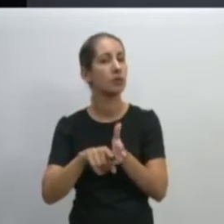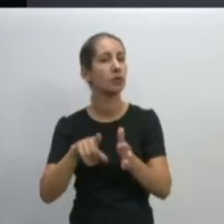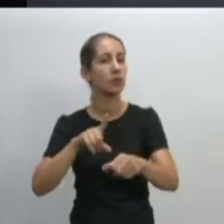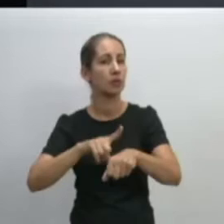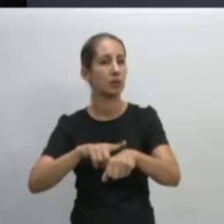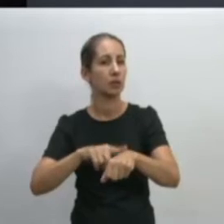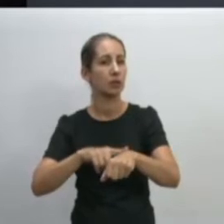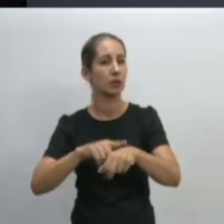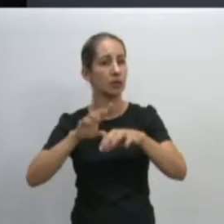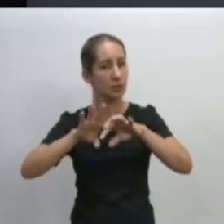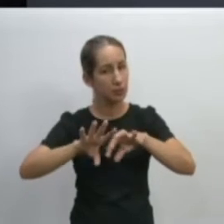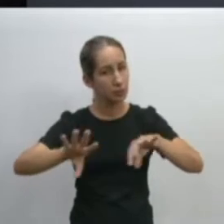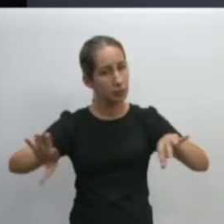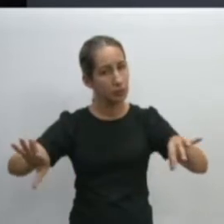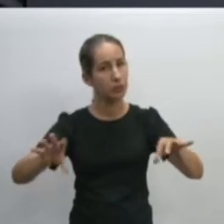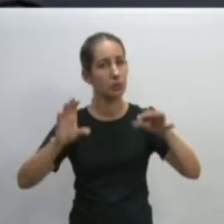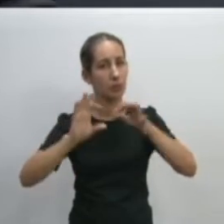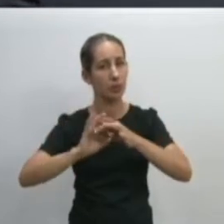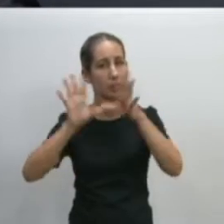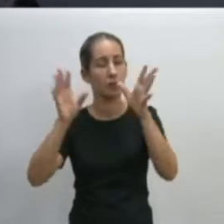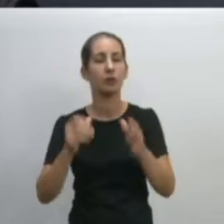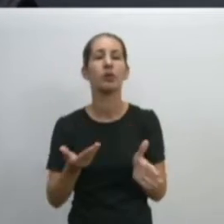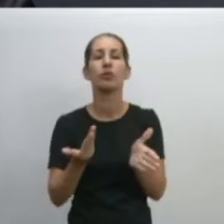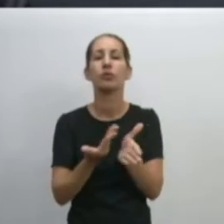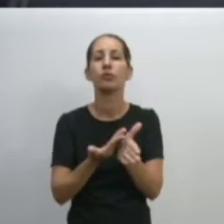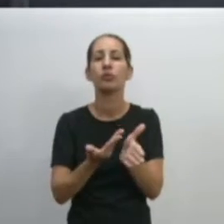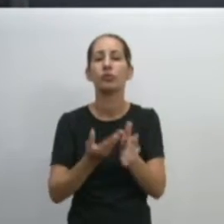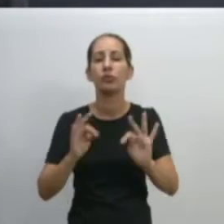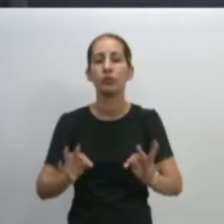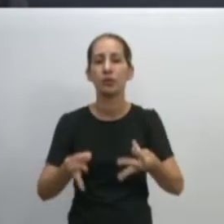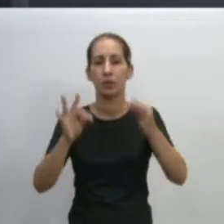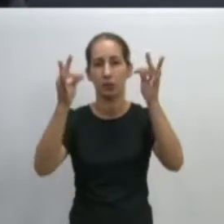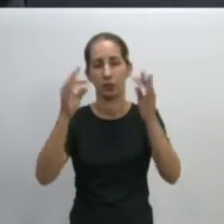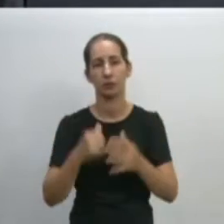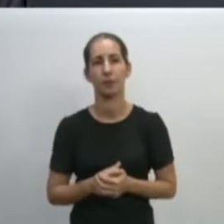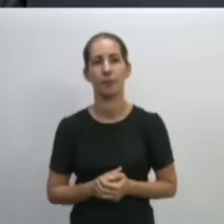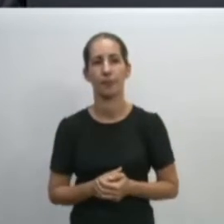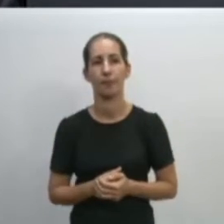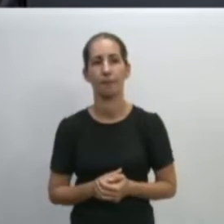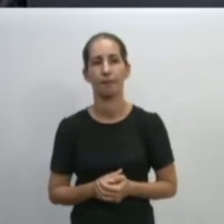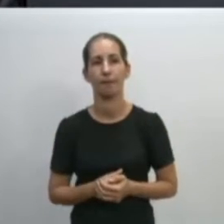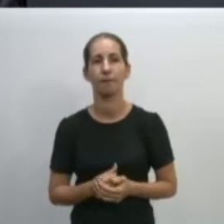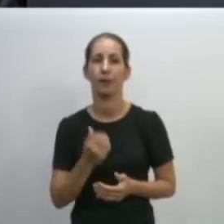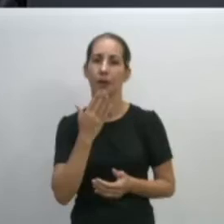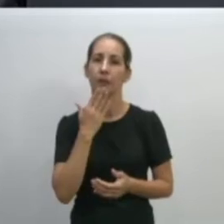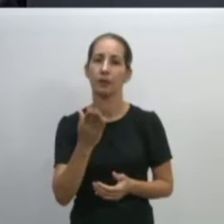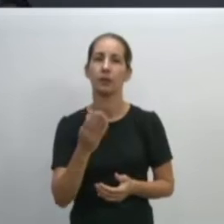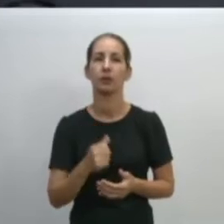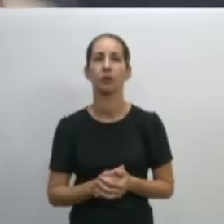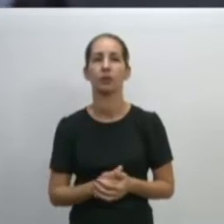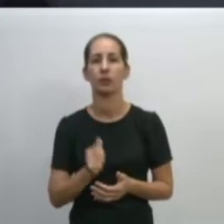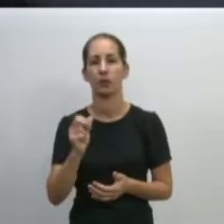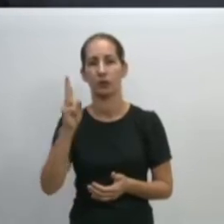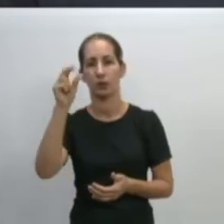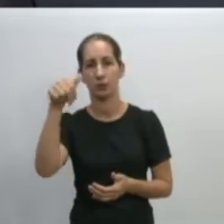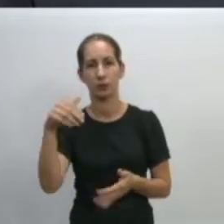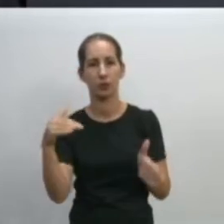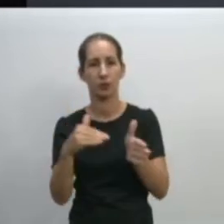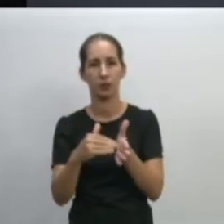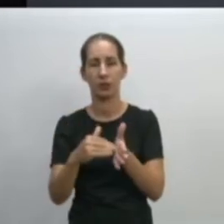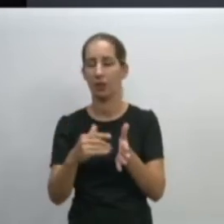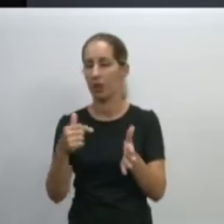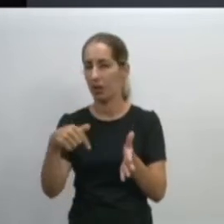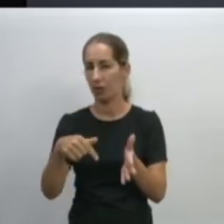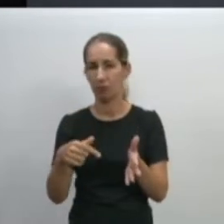temporária de desobstrução e um estudo técnico para essa avaliação, inclusive solicitado pelo vereador Anderson, que até esse momento não